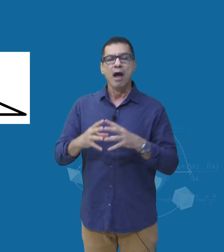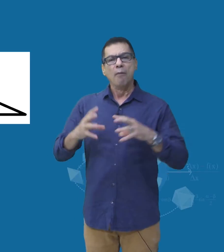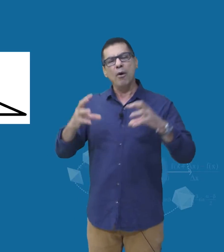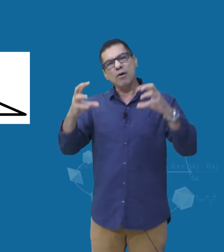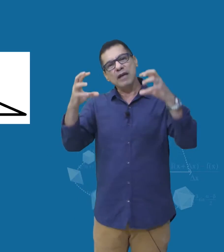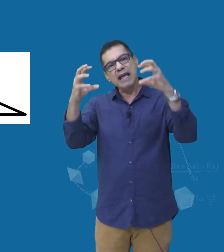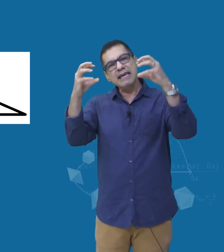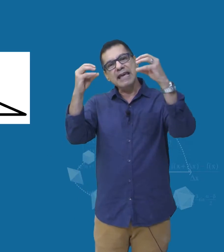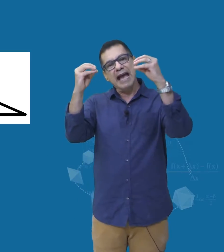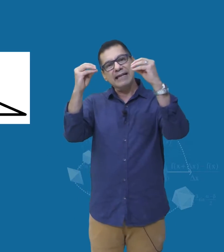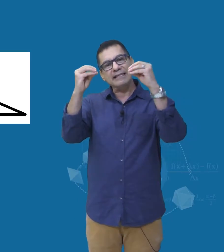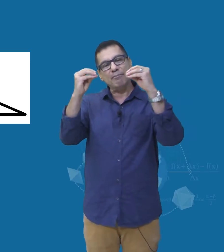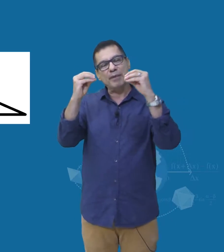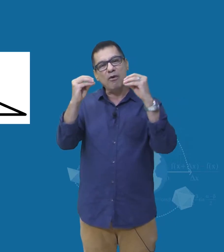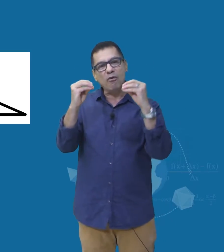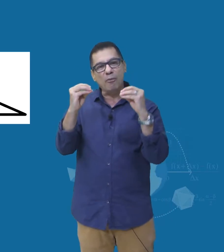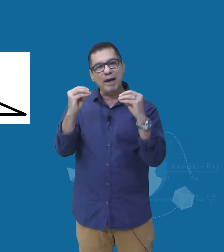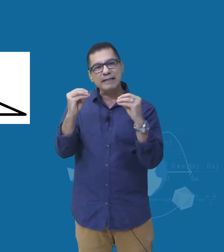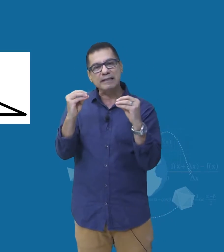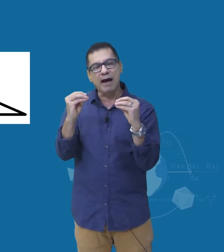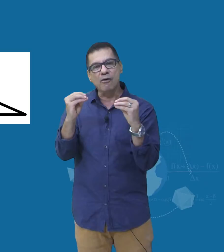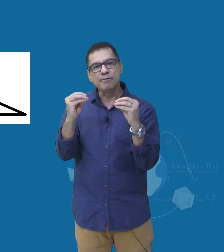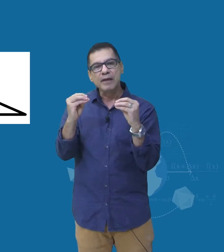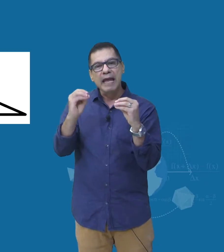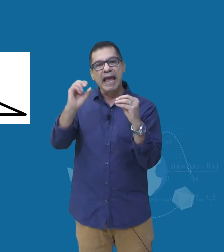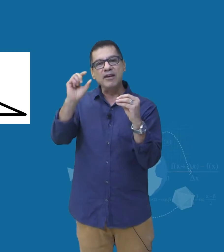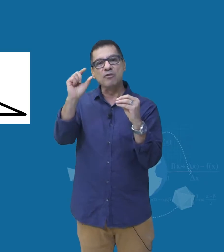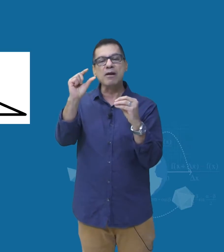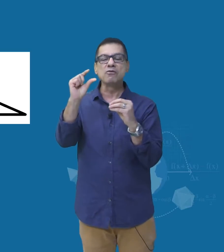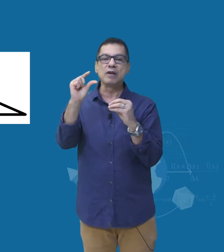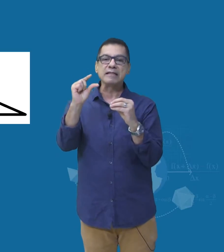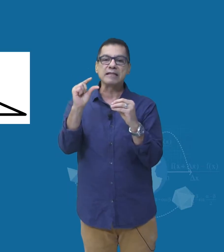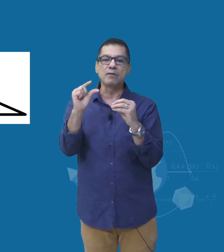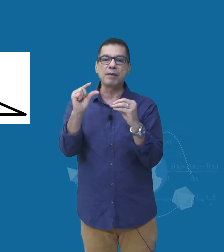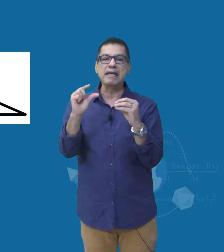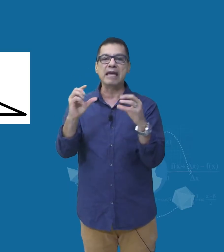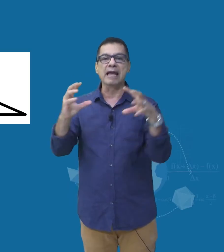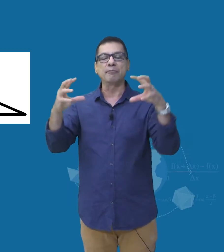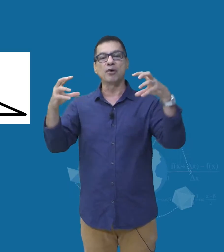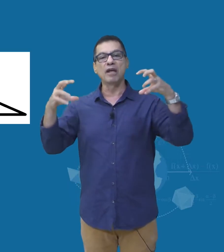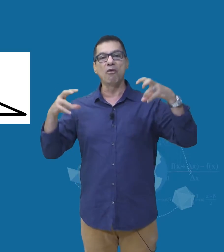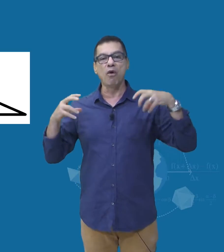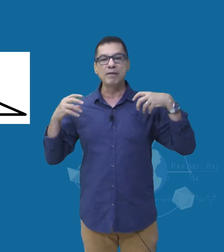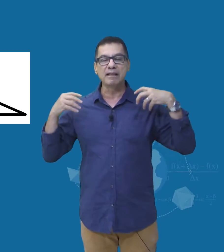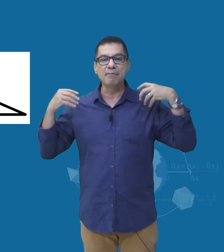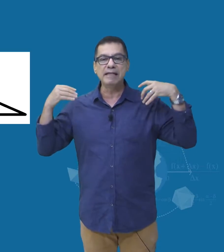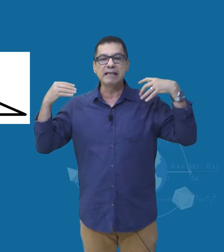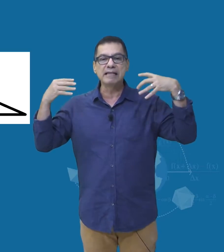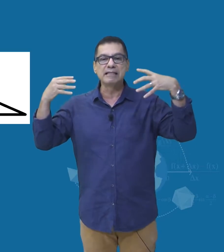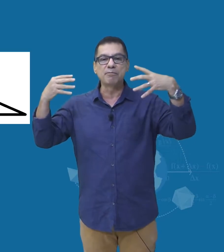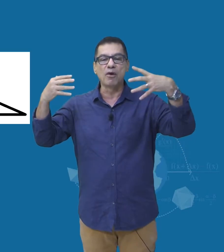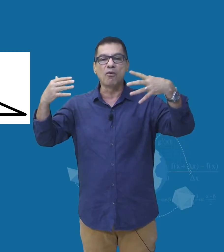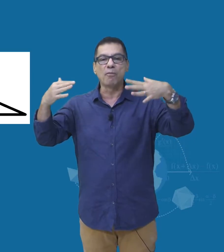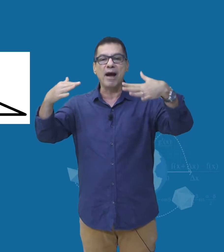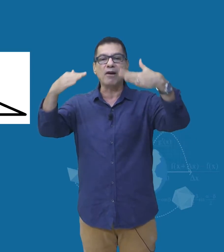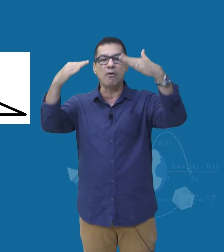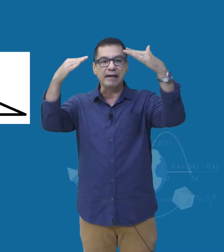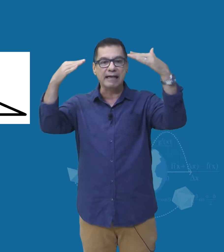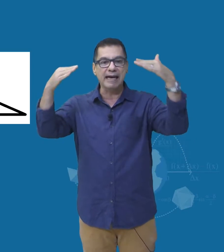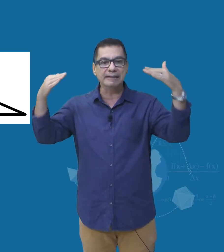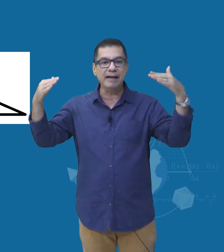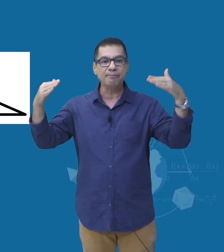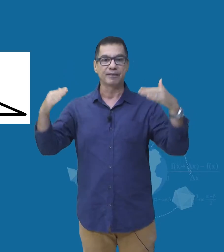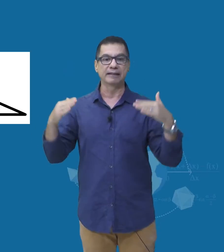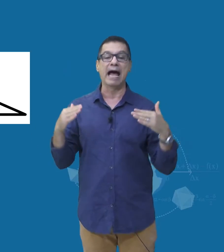graus. Por que há essa preocupação em uma angulação pequena? Porque o homem também tem que se preocupar com